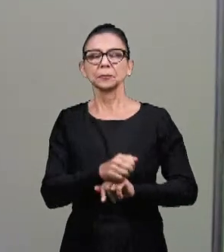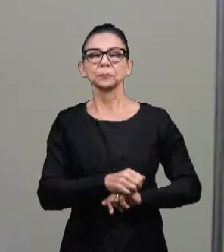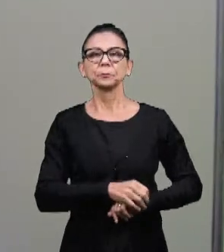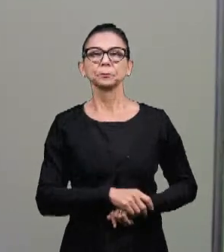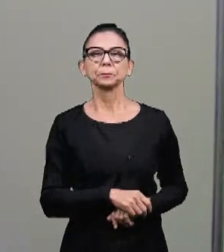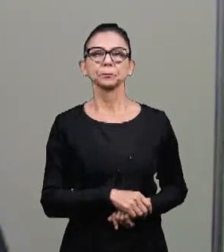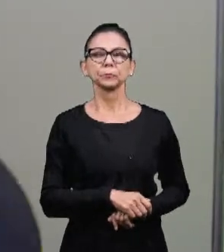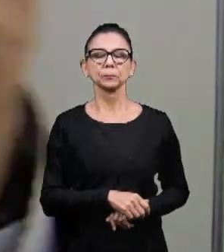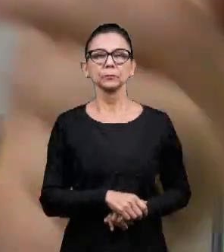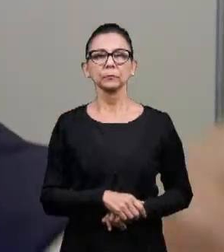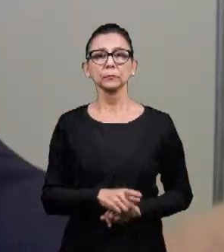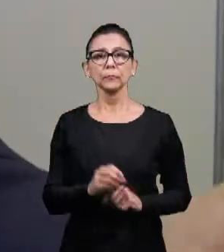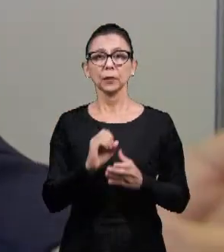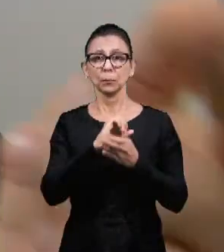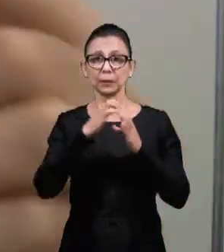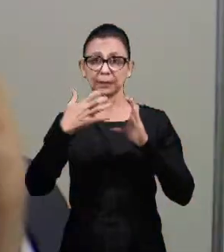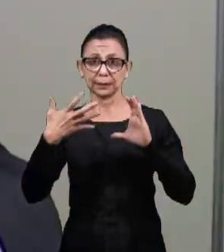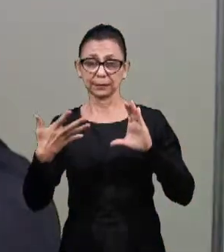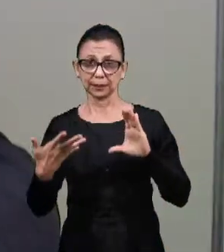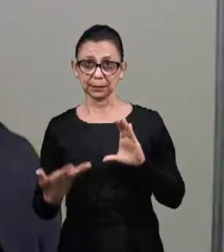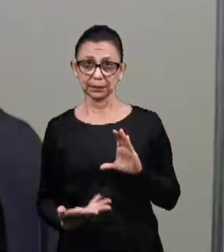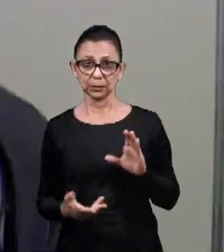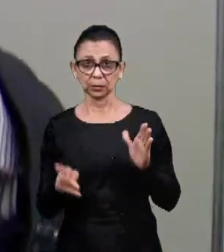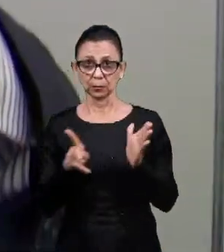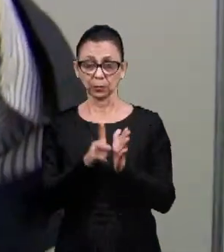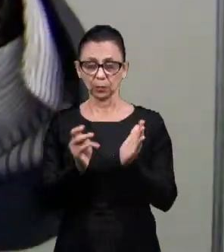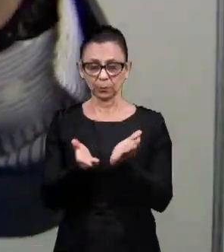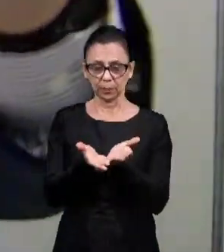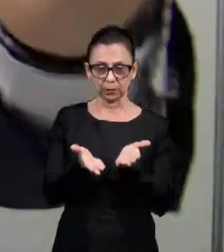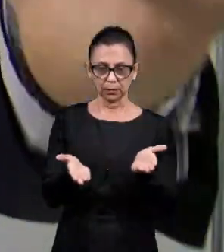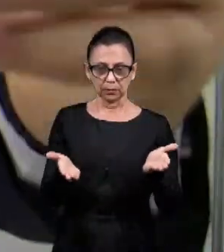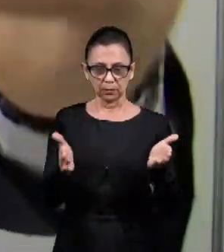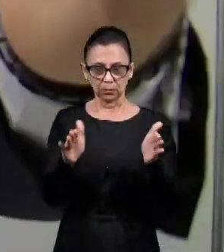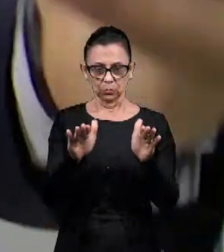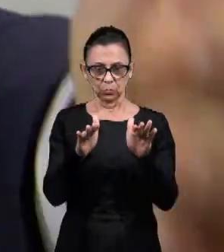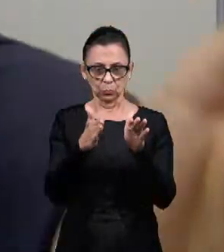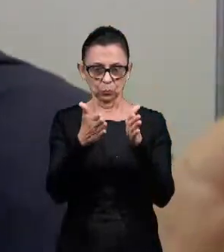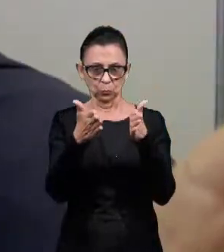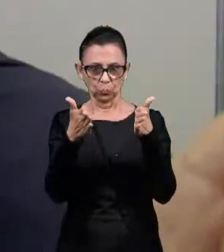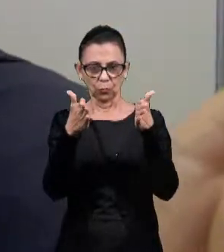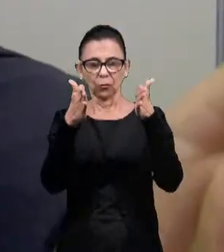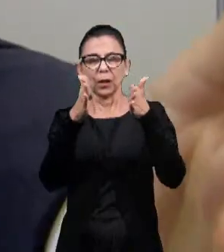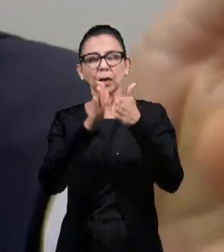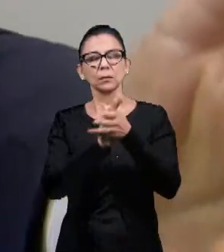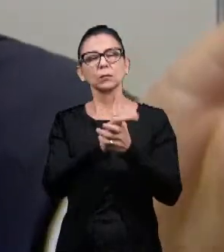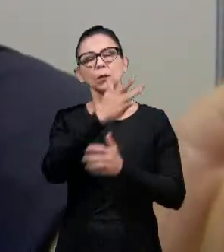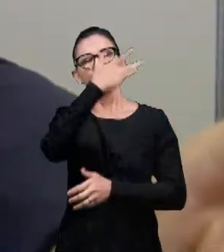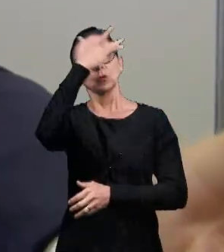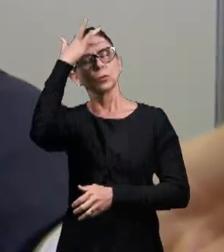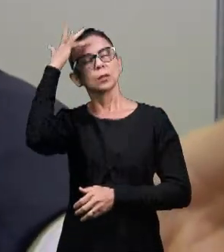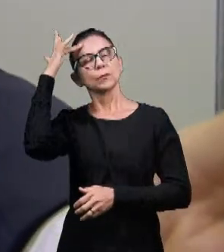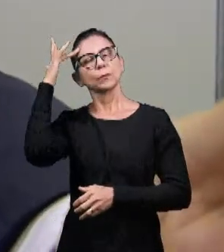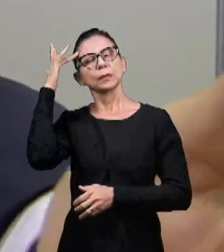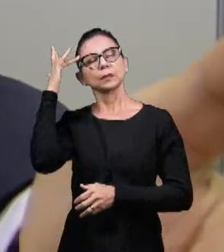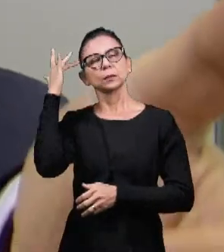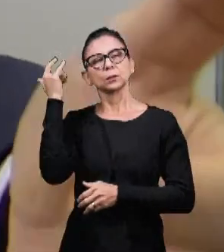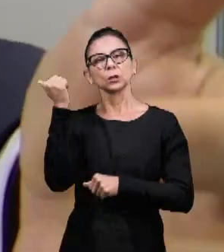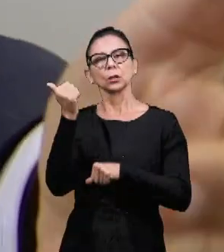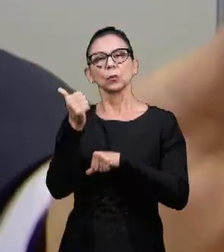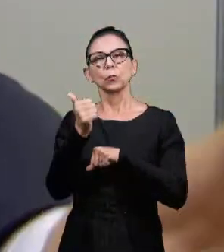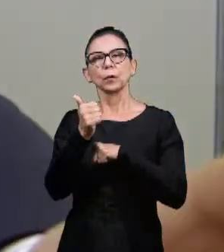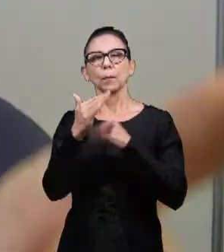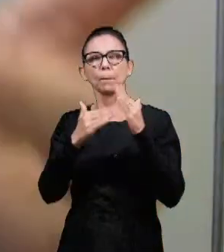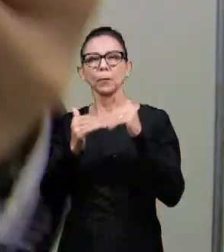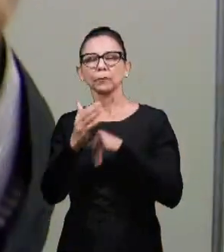vai ao maceiro, ou seja, quando ele vai à natureza para dali extrair